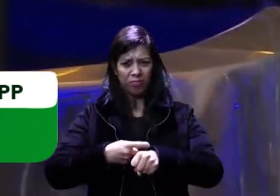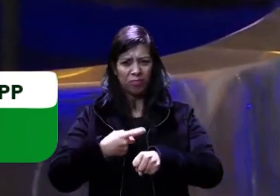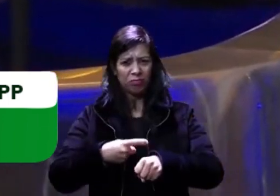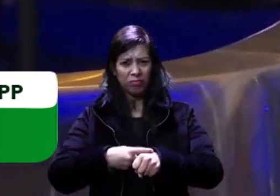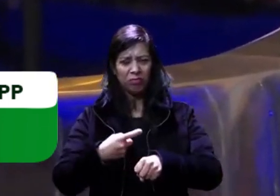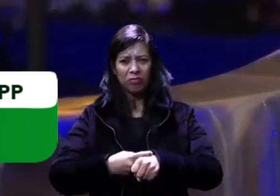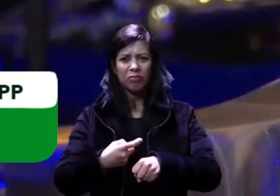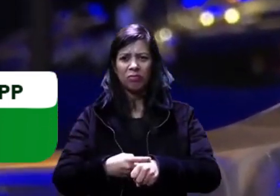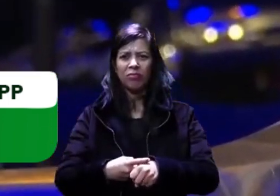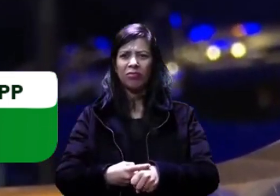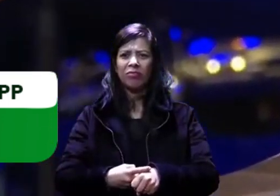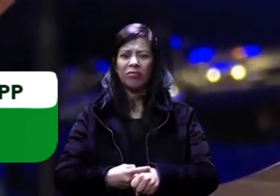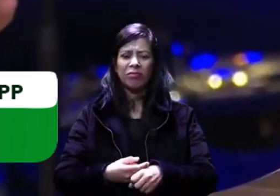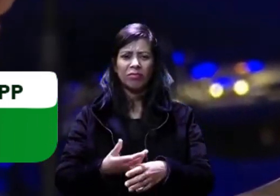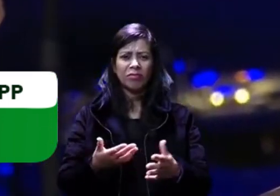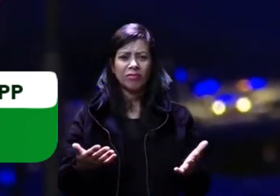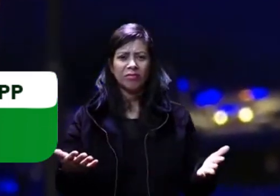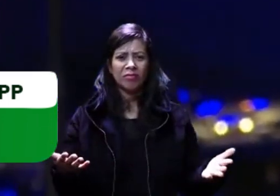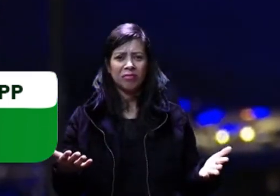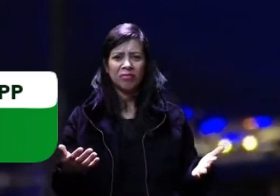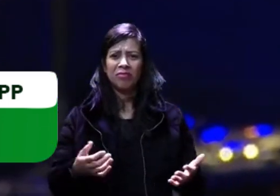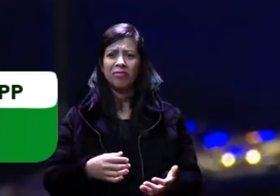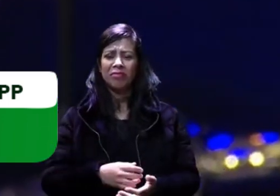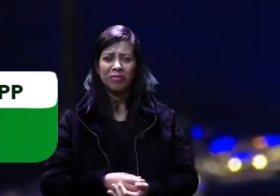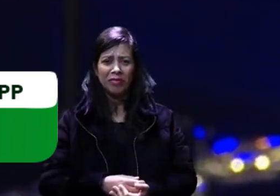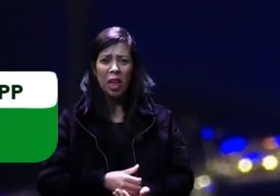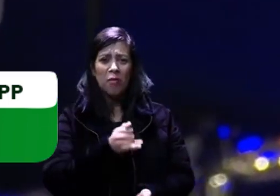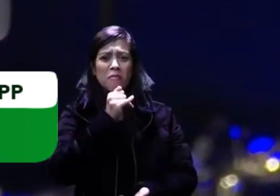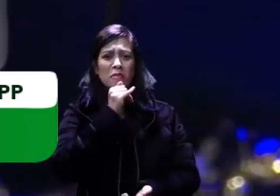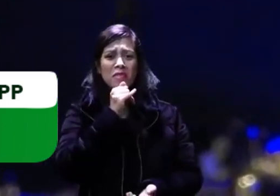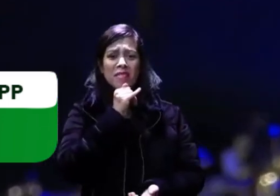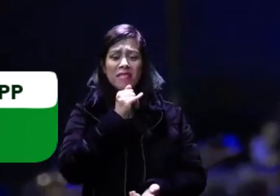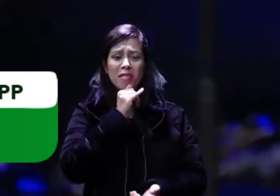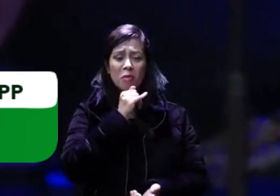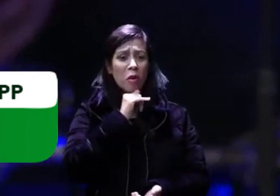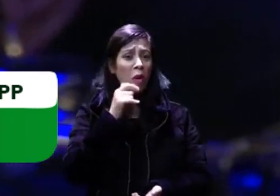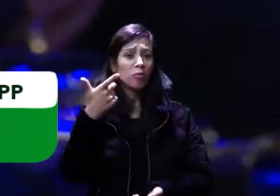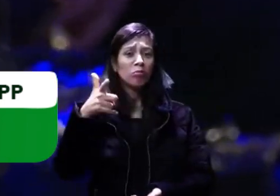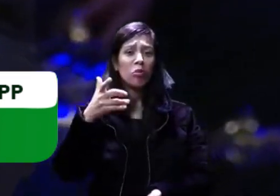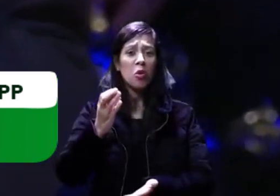ele significou para mim aqueles copinhos azuis.